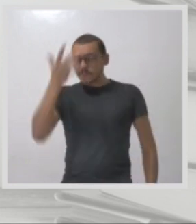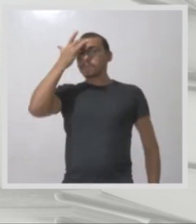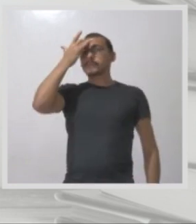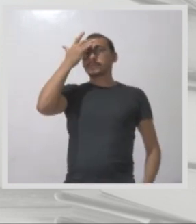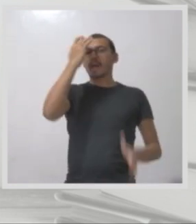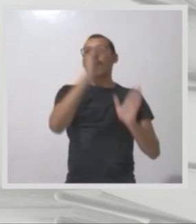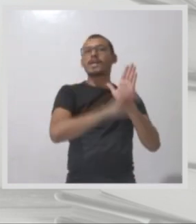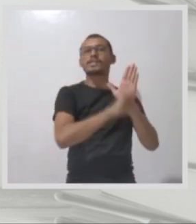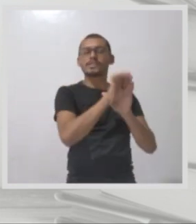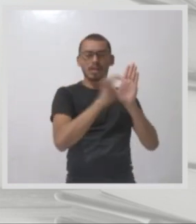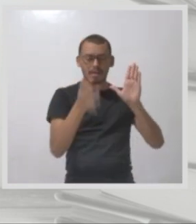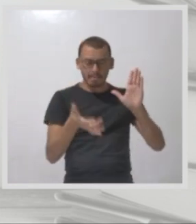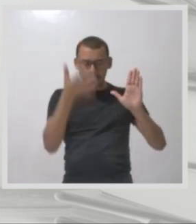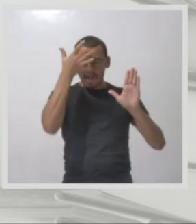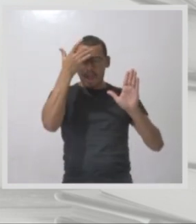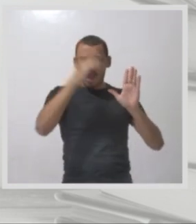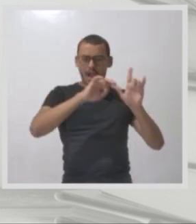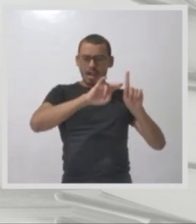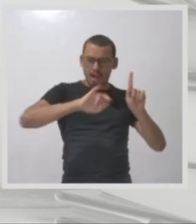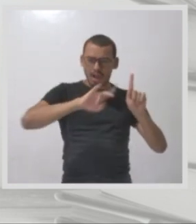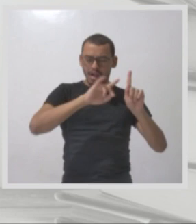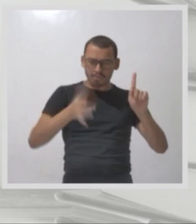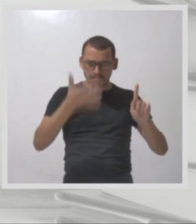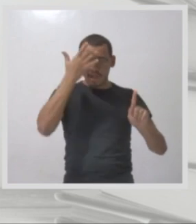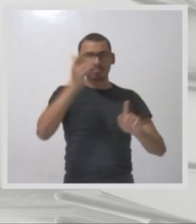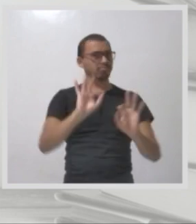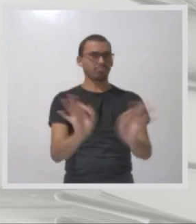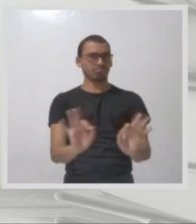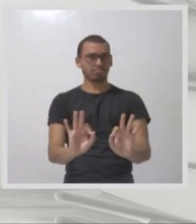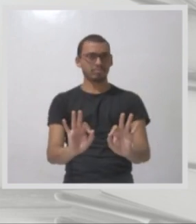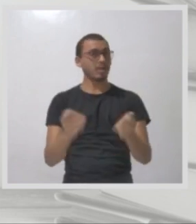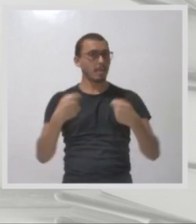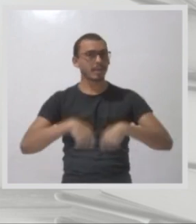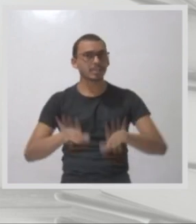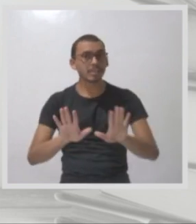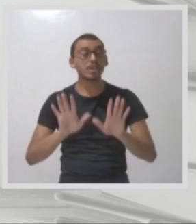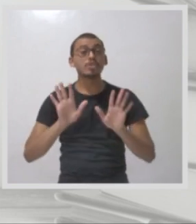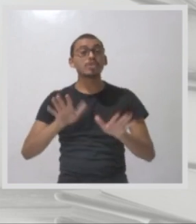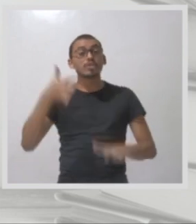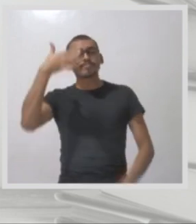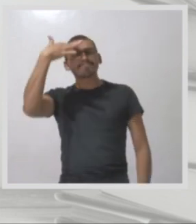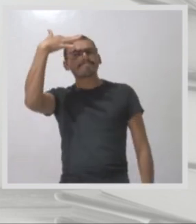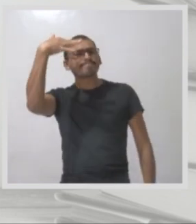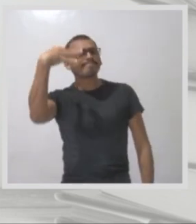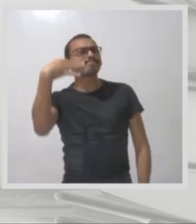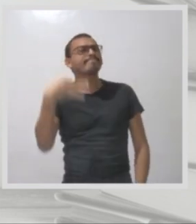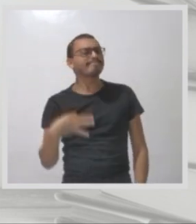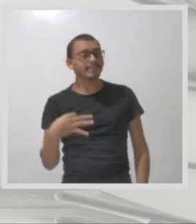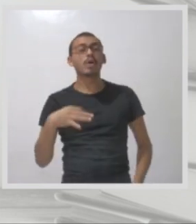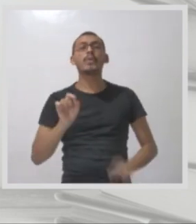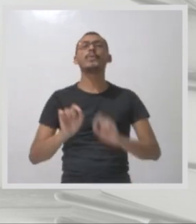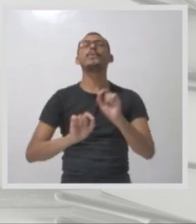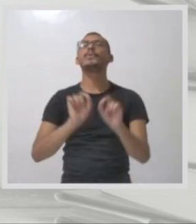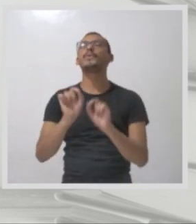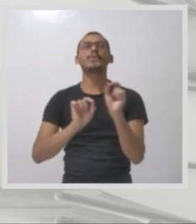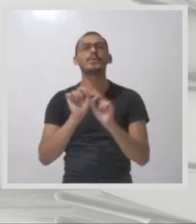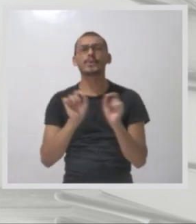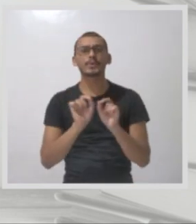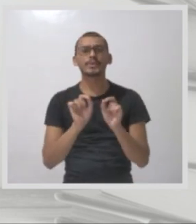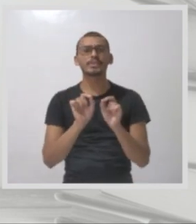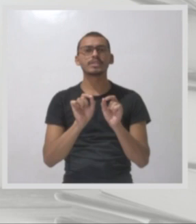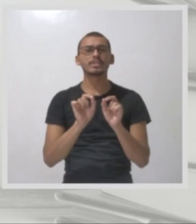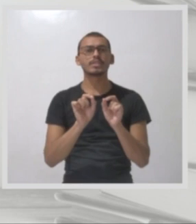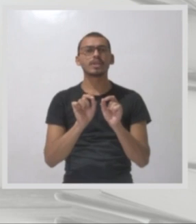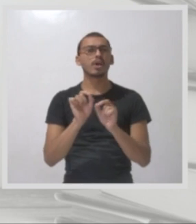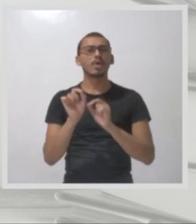conceito. Gênero textual é isso. Não, você precisa compreender o que é esse fenômeno